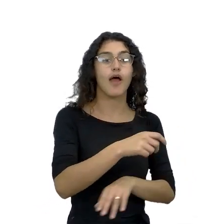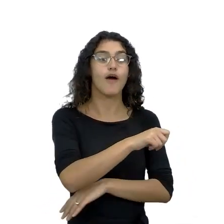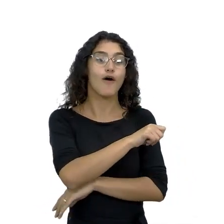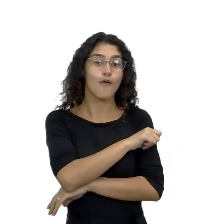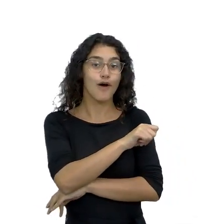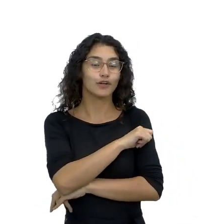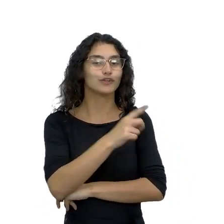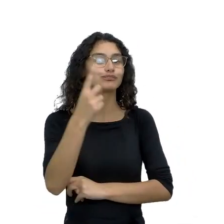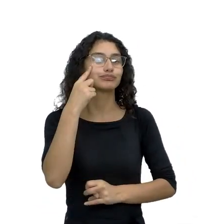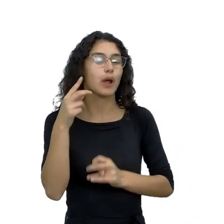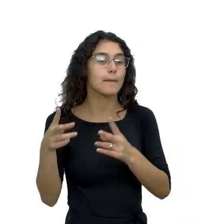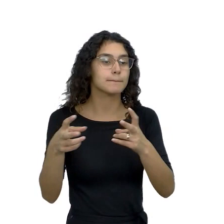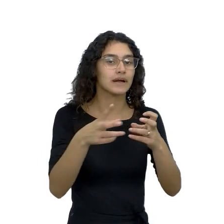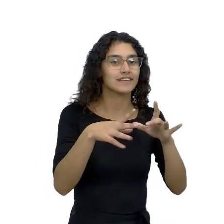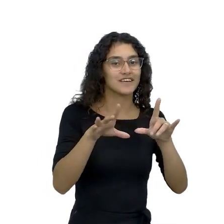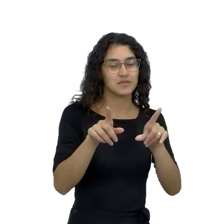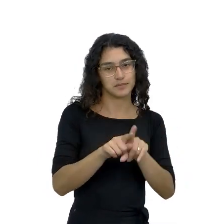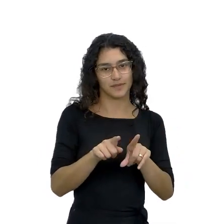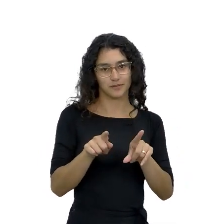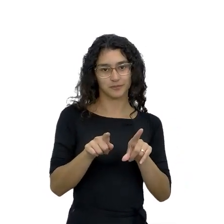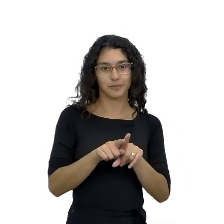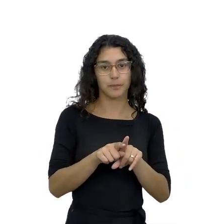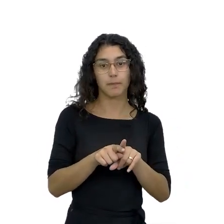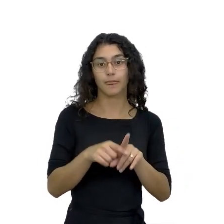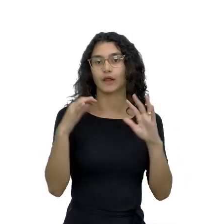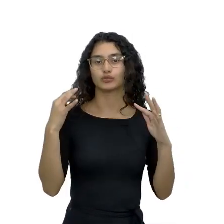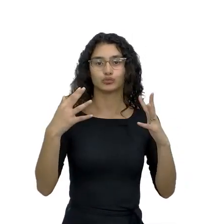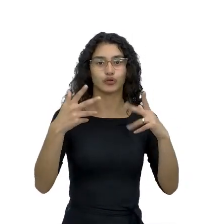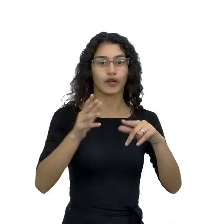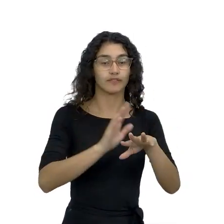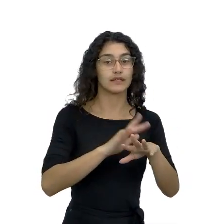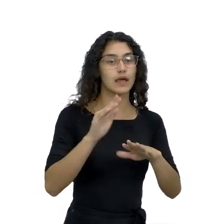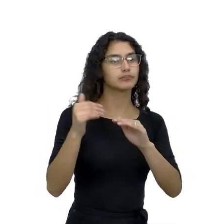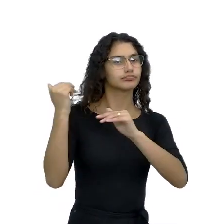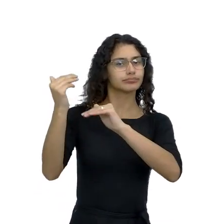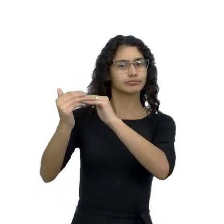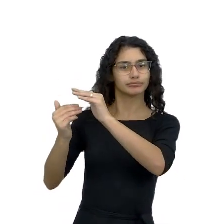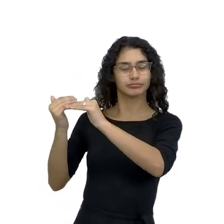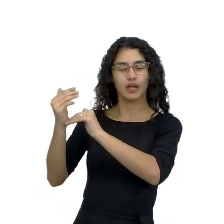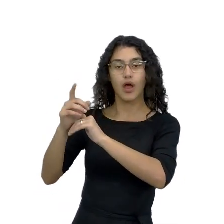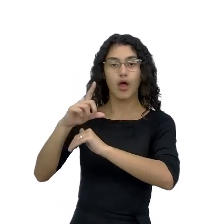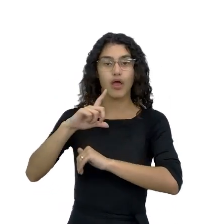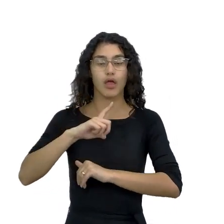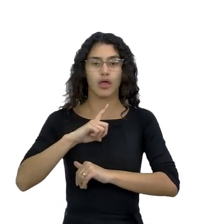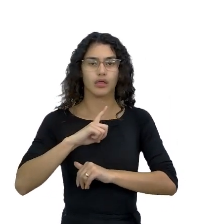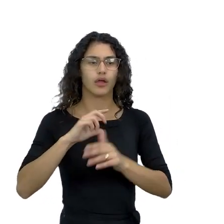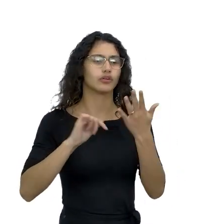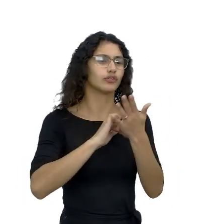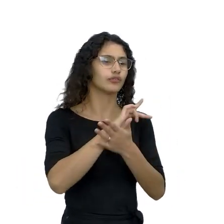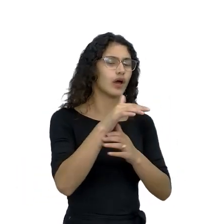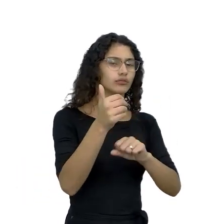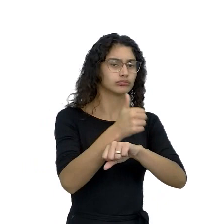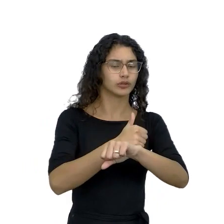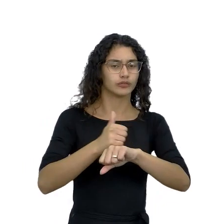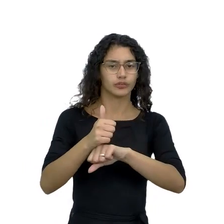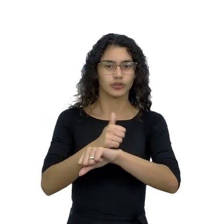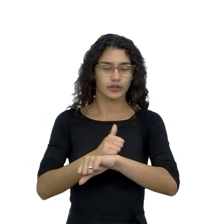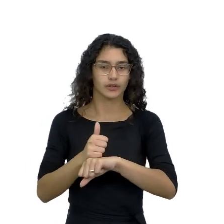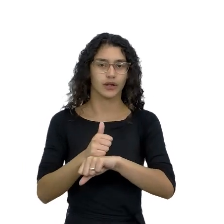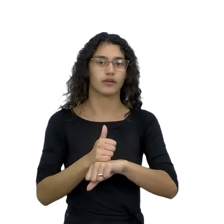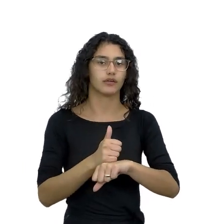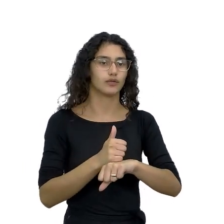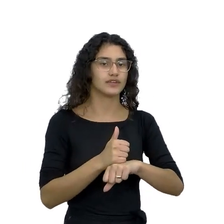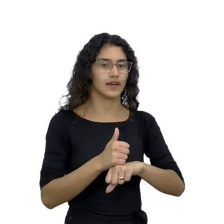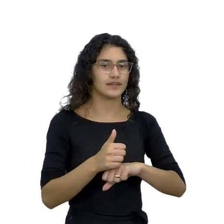aluno perceba também, né? Que tudo isso é uma construção de muitos profissionais, é